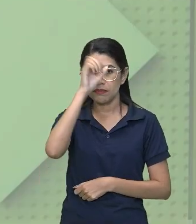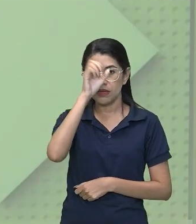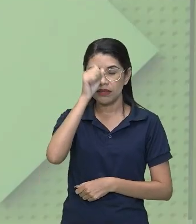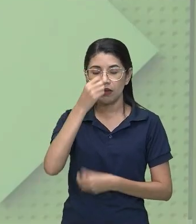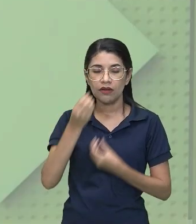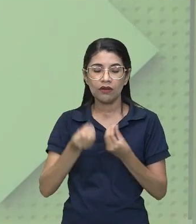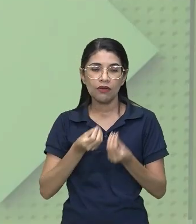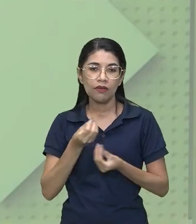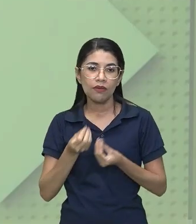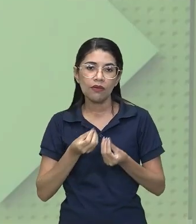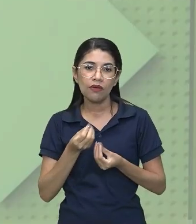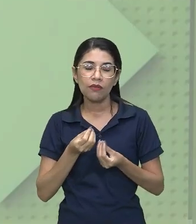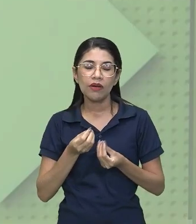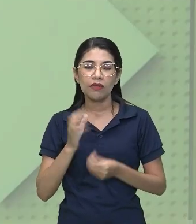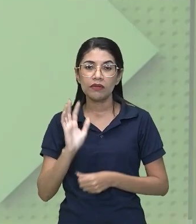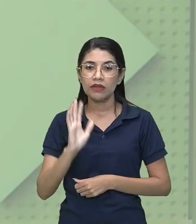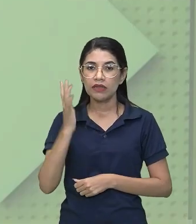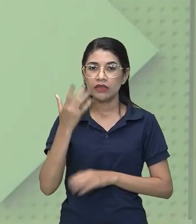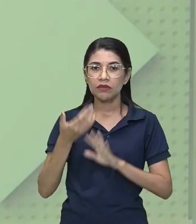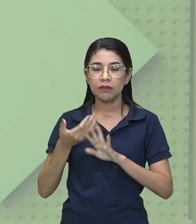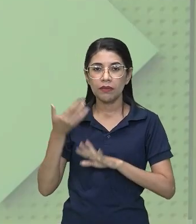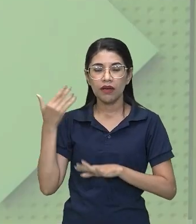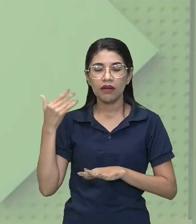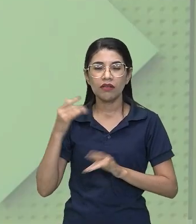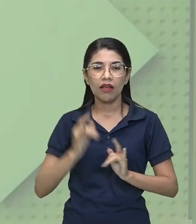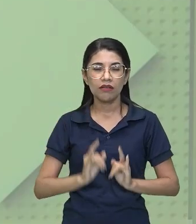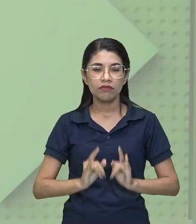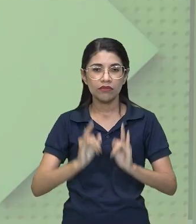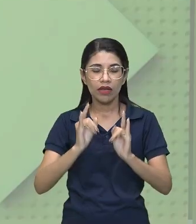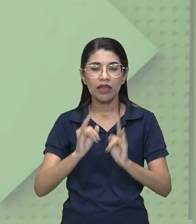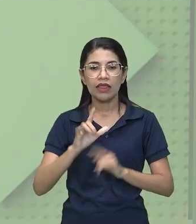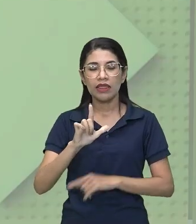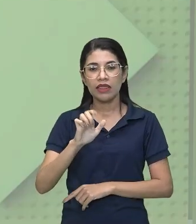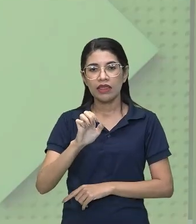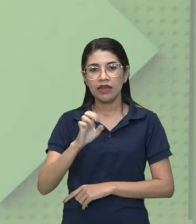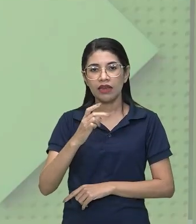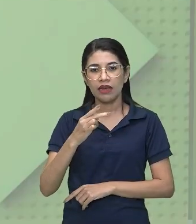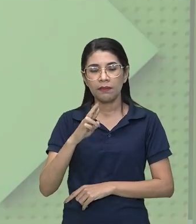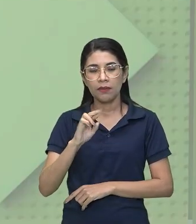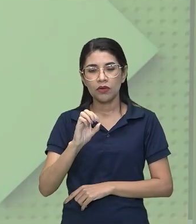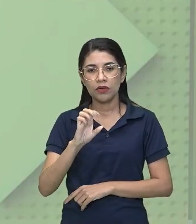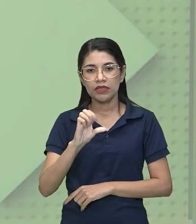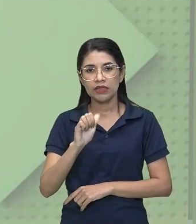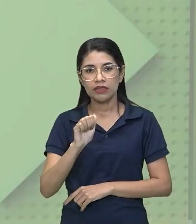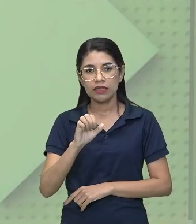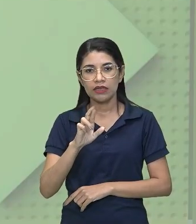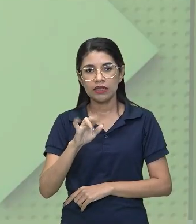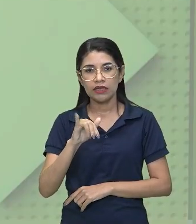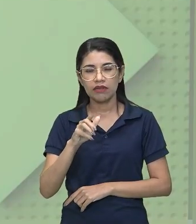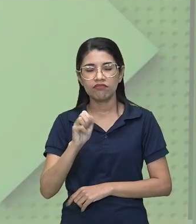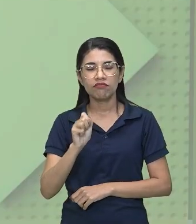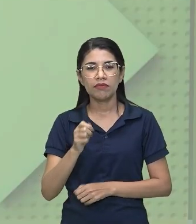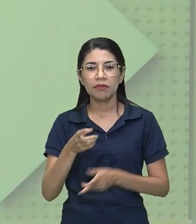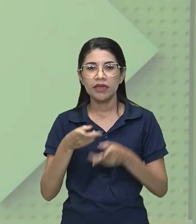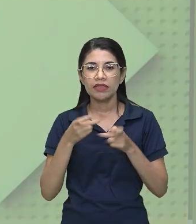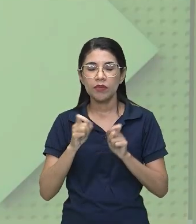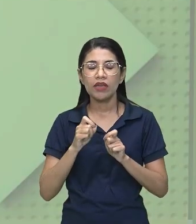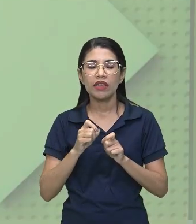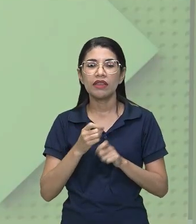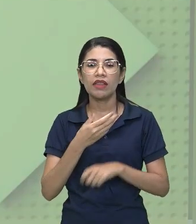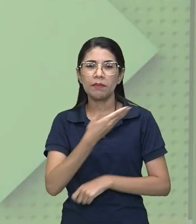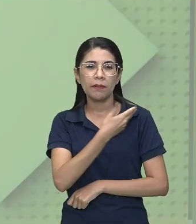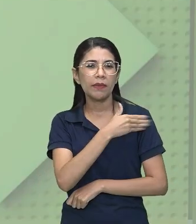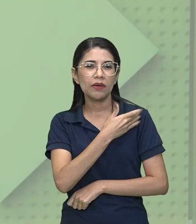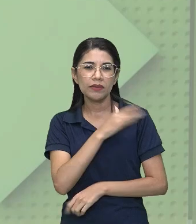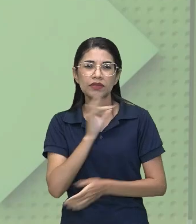saber o que ocorreu ali naquele leprosário, até o nome leprosário a gente já indica que é algo muito